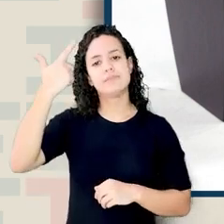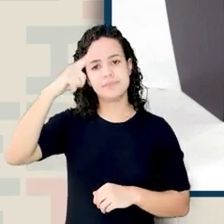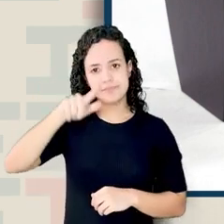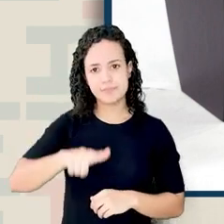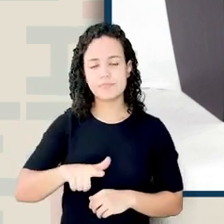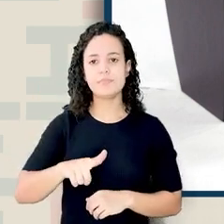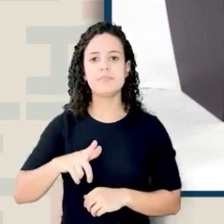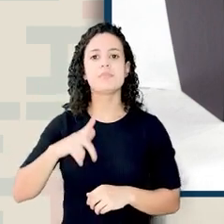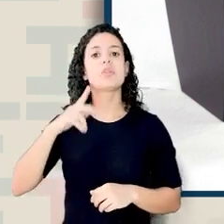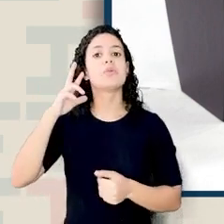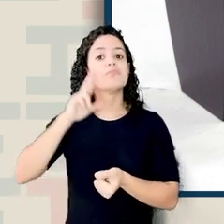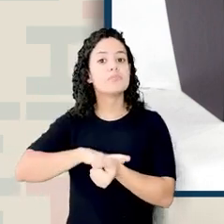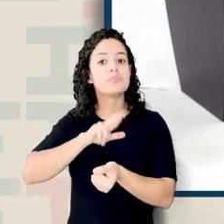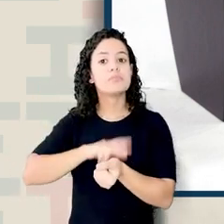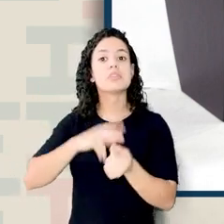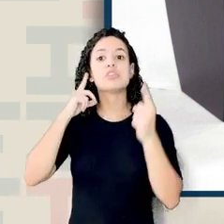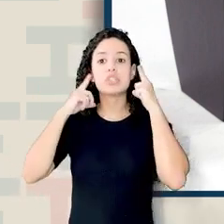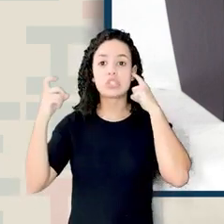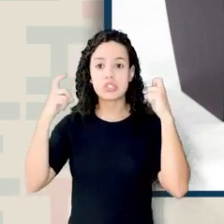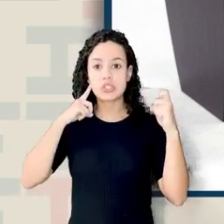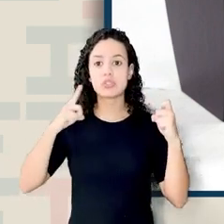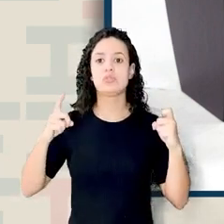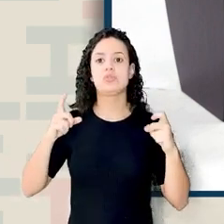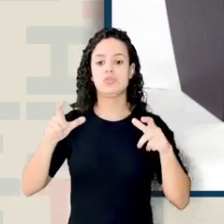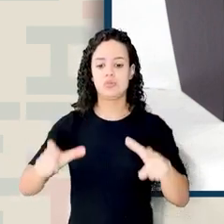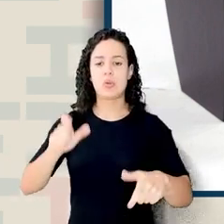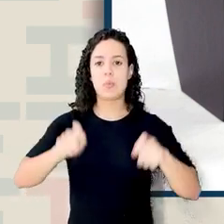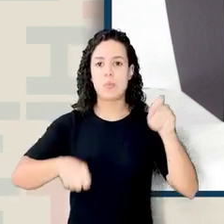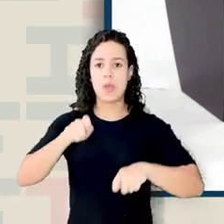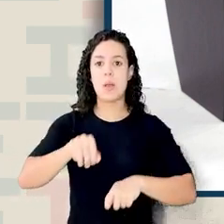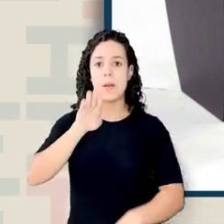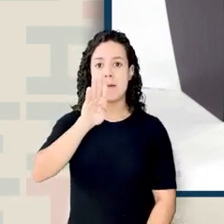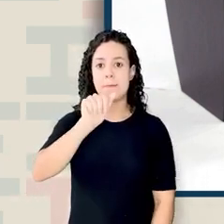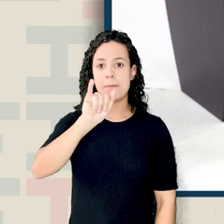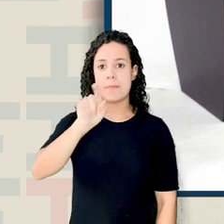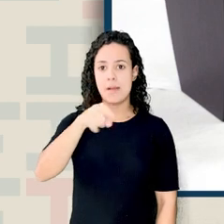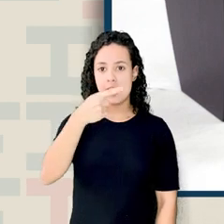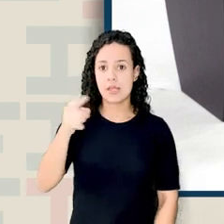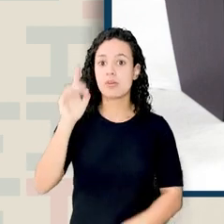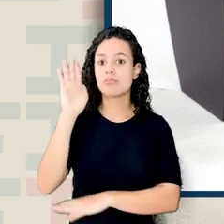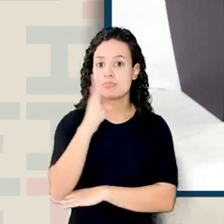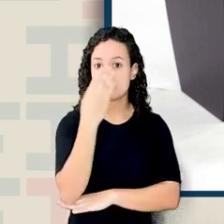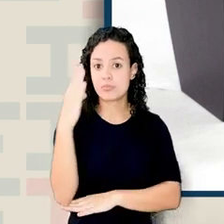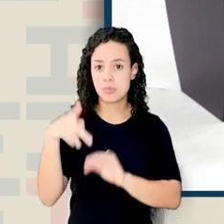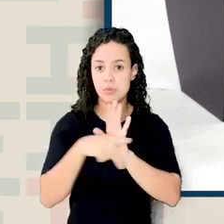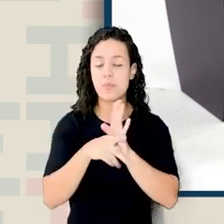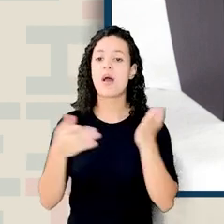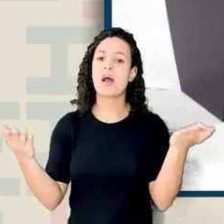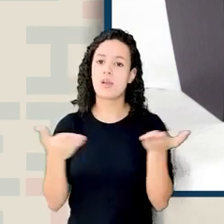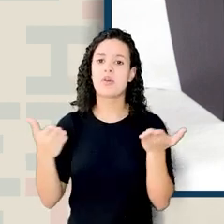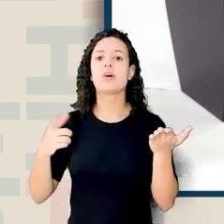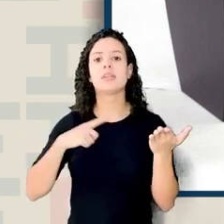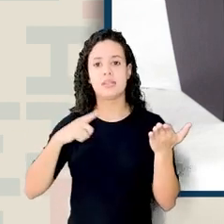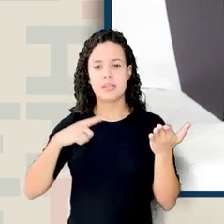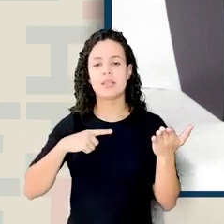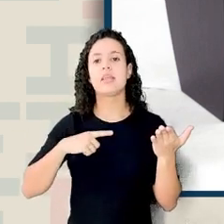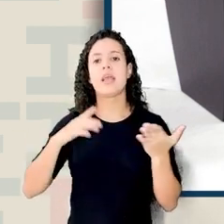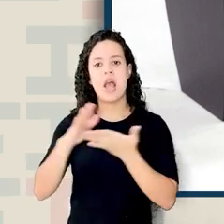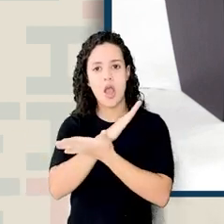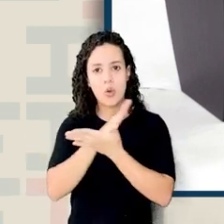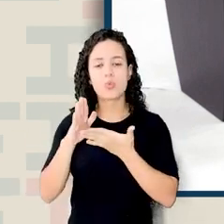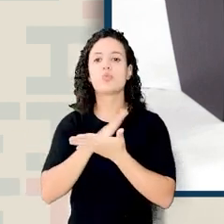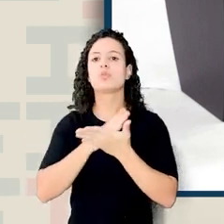esse toque, o toque de caixa do baião de maracatu, favorecendo agora, inclusive, algumas dinâmicas